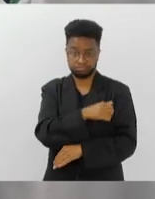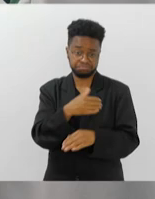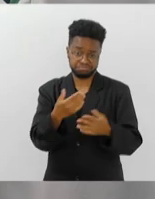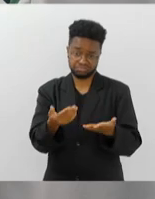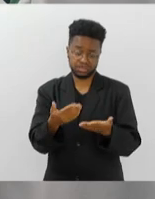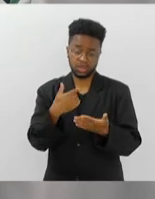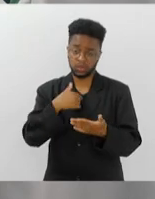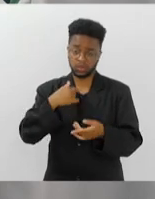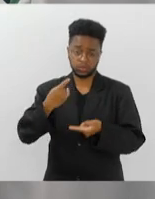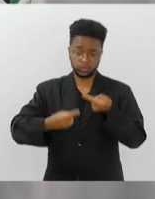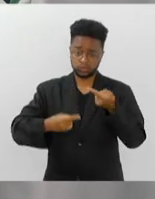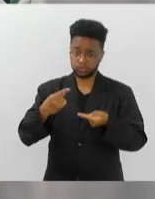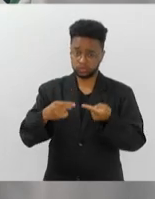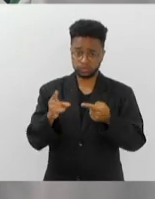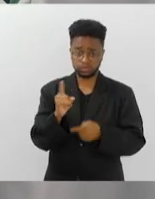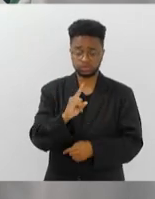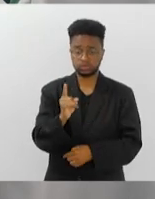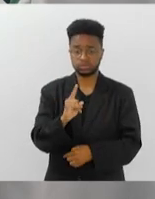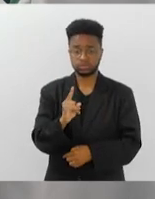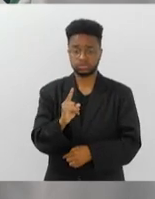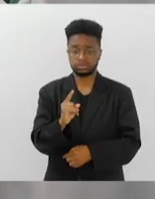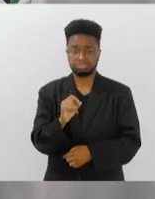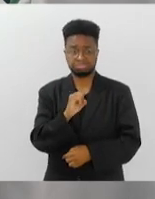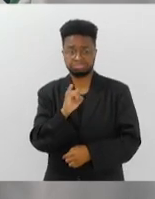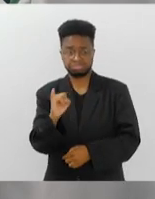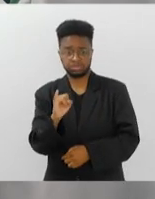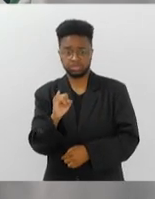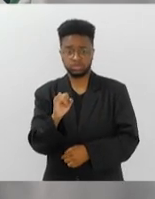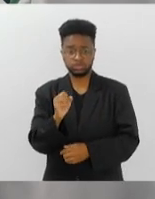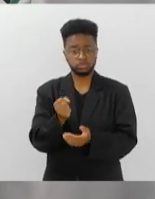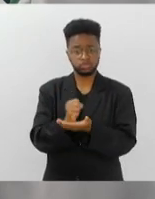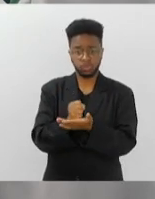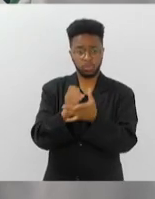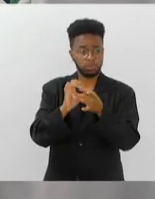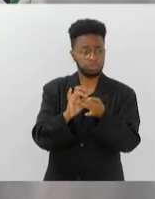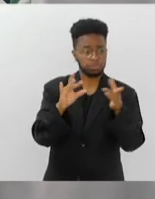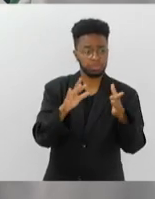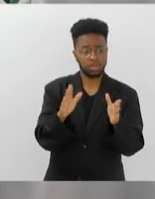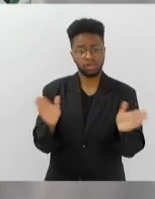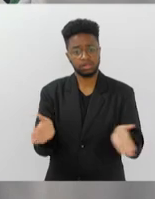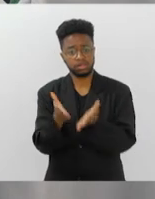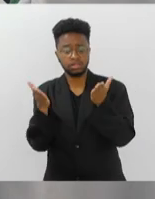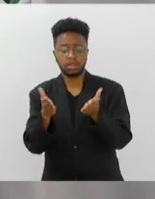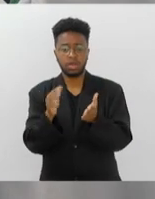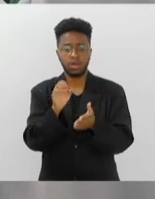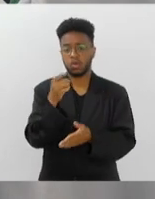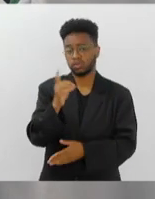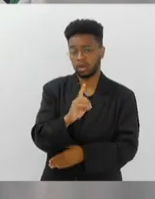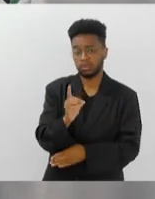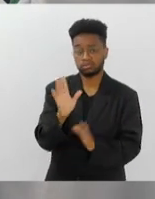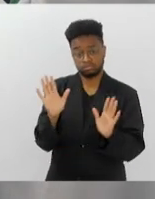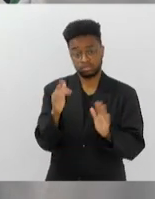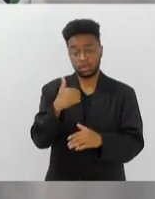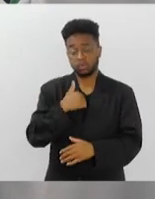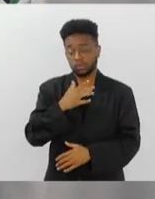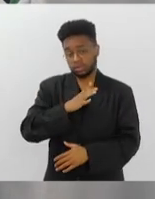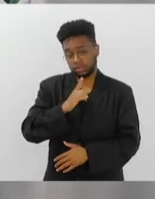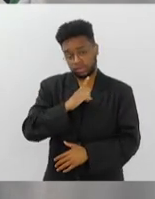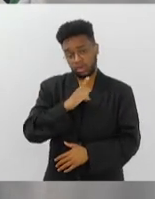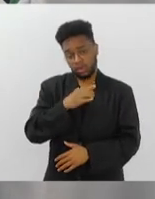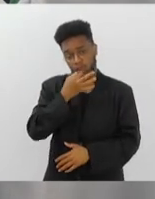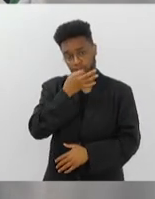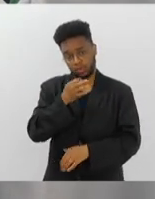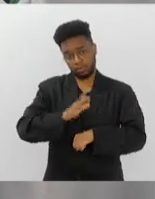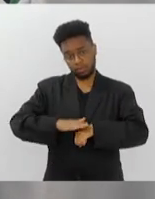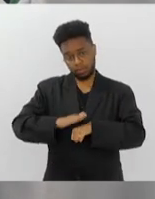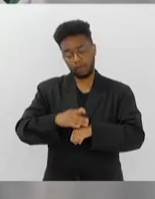na seara se o jogo tem que ser estimulado, liberado, não tem que ser liberado. Eu tenho minha opinião formada, já falei aqui sobre a